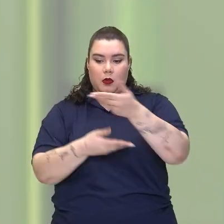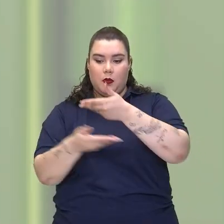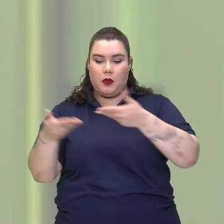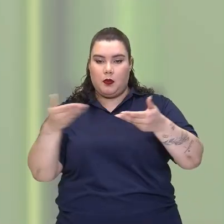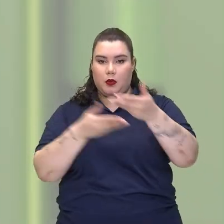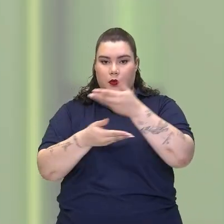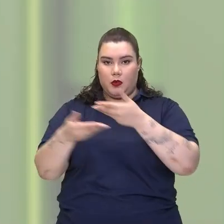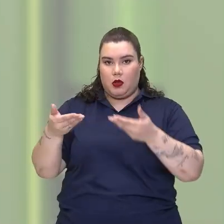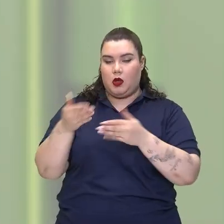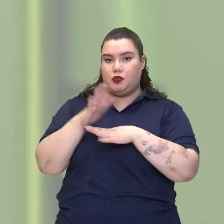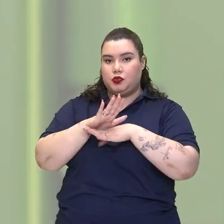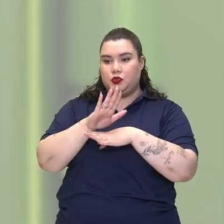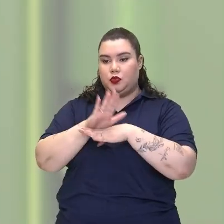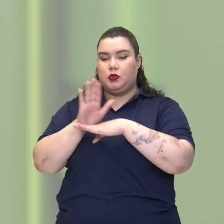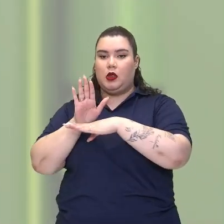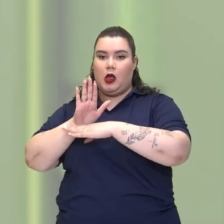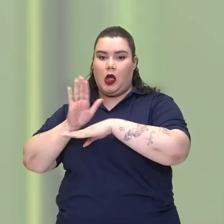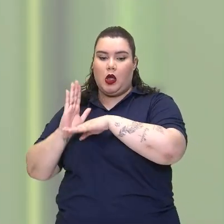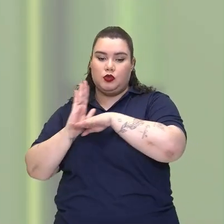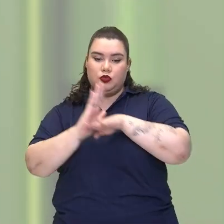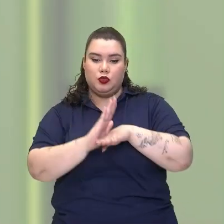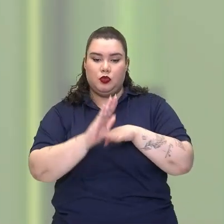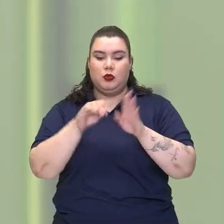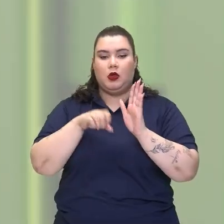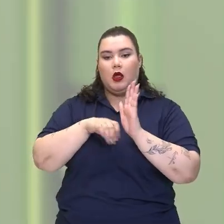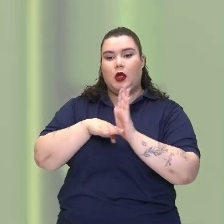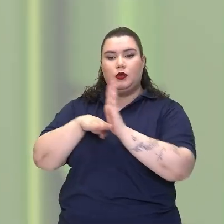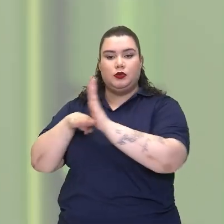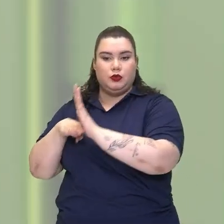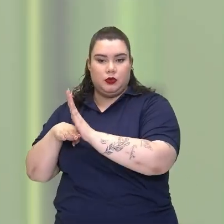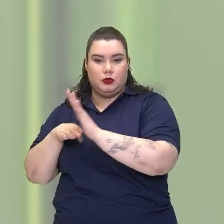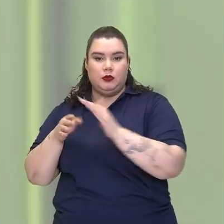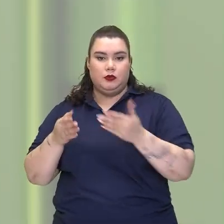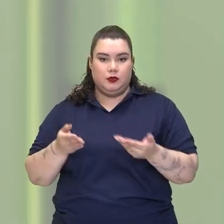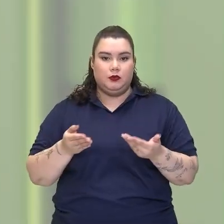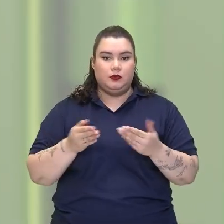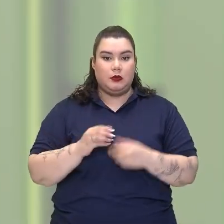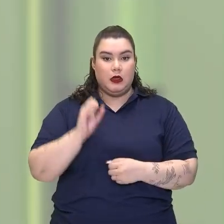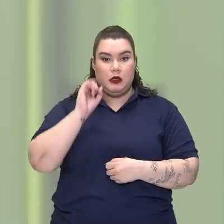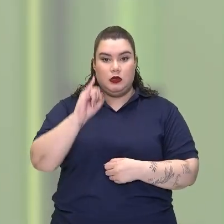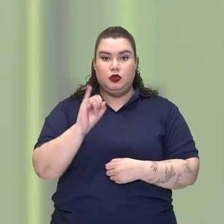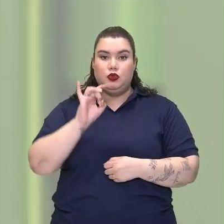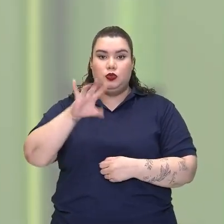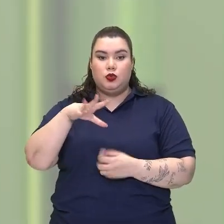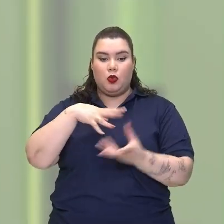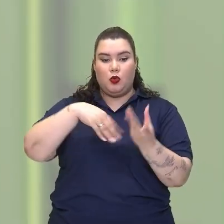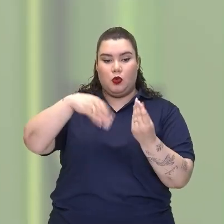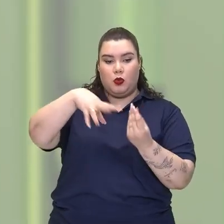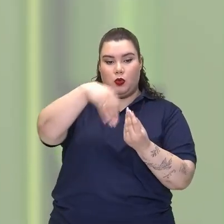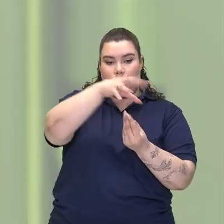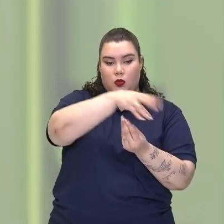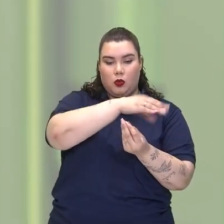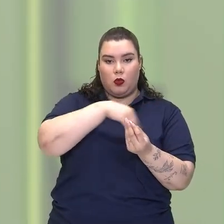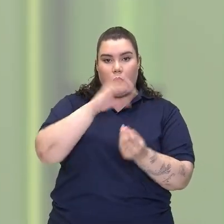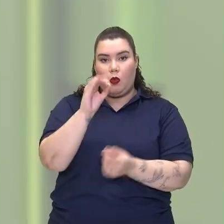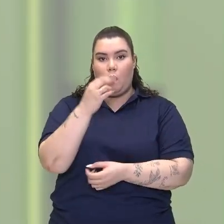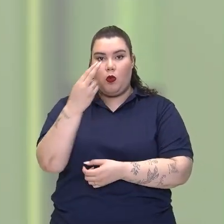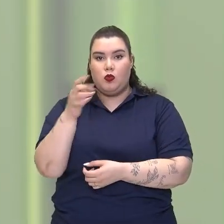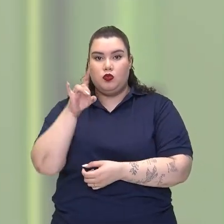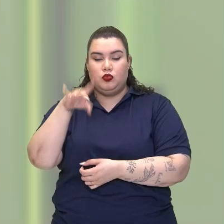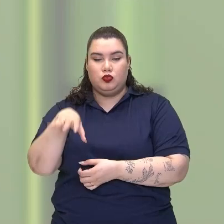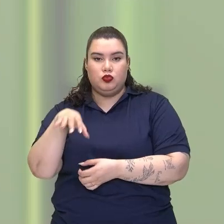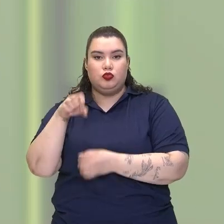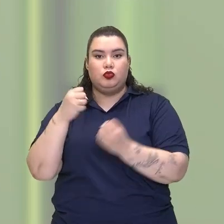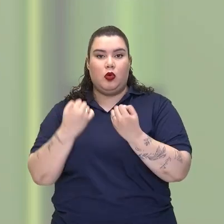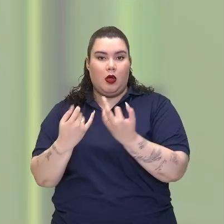de relação ecológica. Se tivesse, por exemplo, só o fungo ou só a alga, talvez eles não conseguissem sobreviver, por exemplo, numa